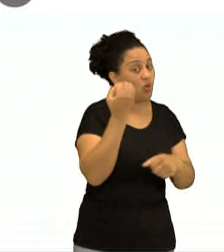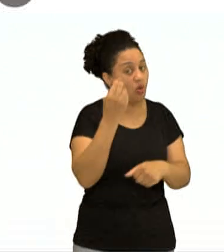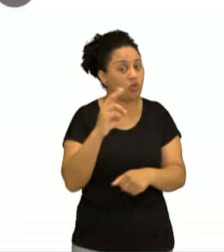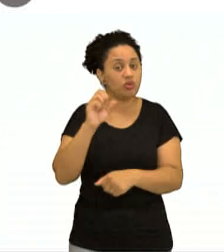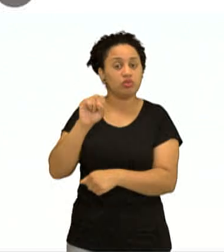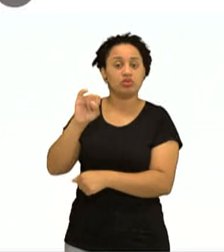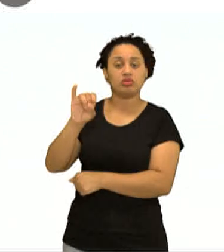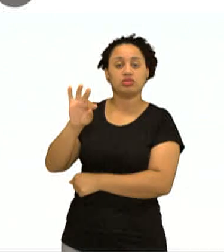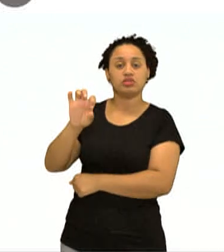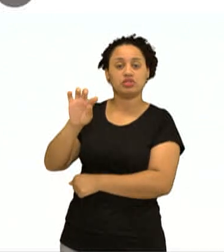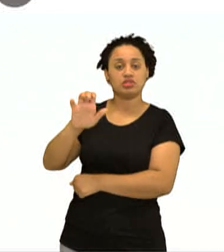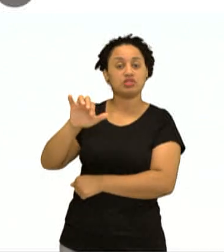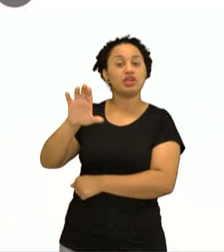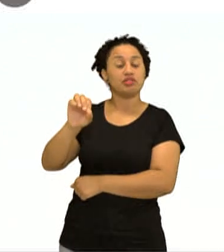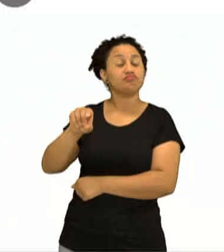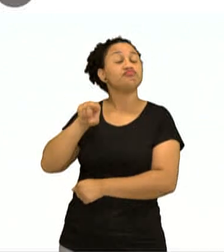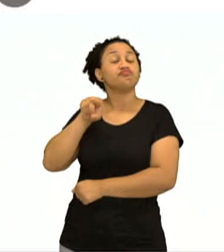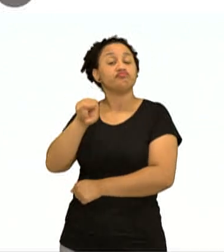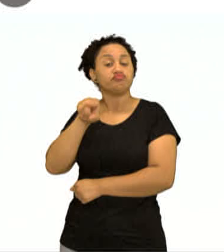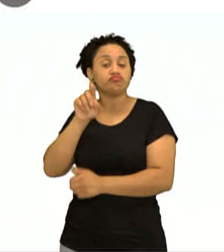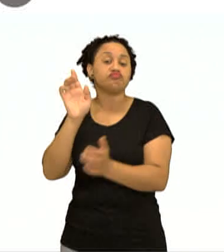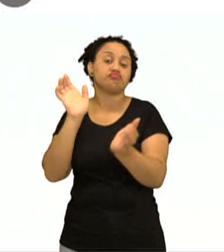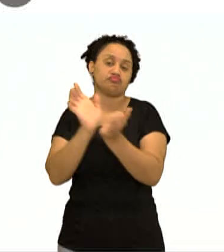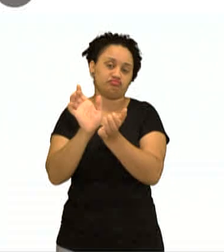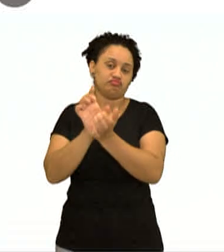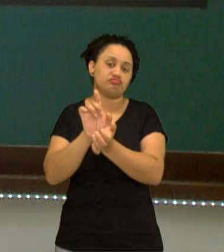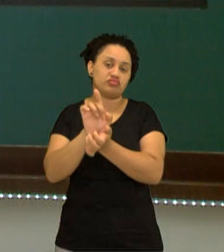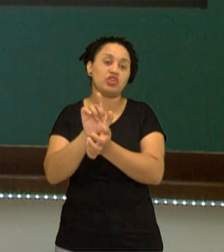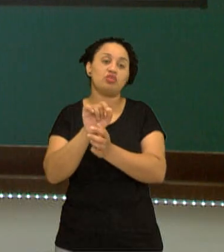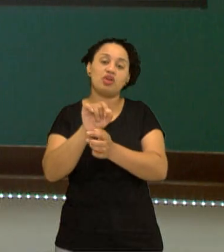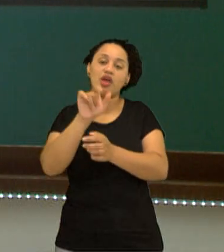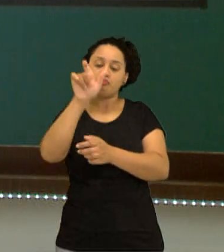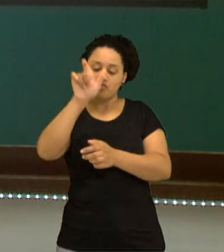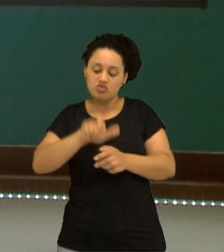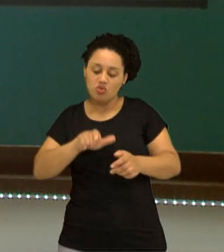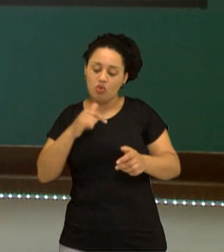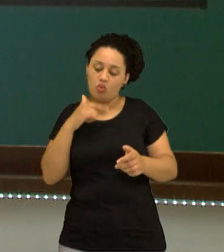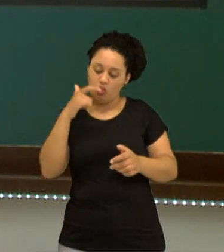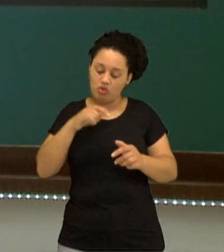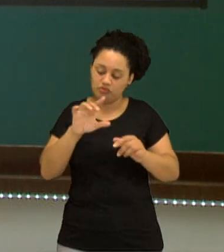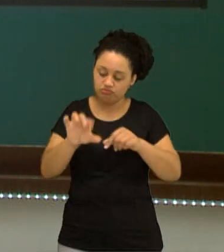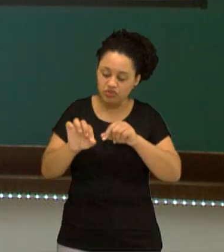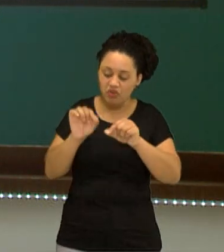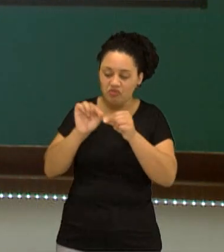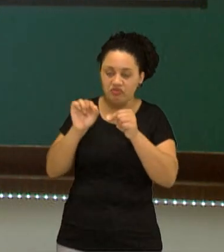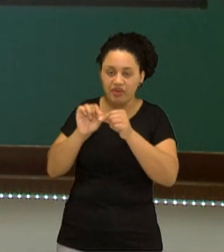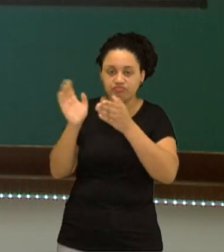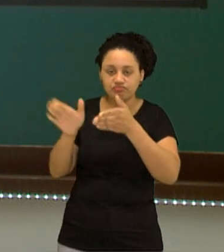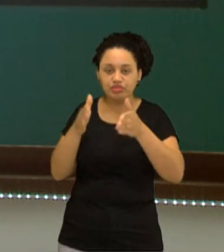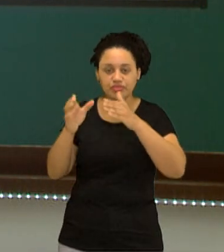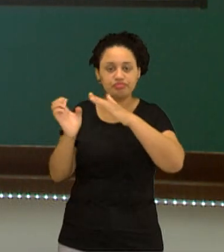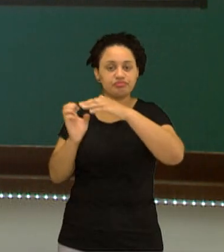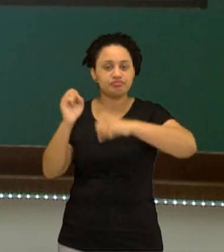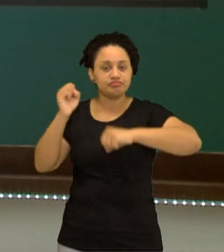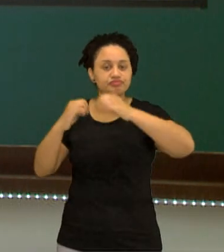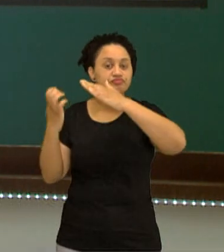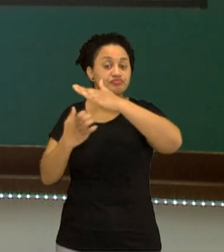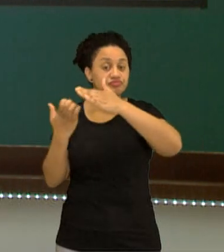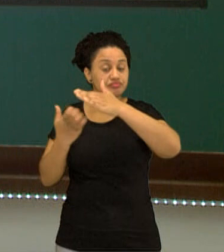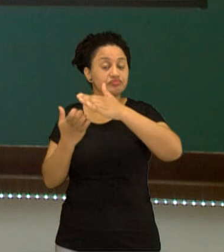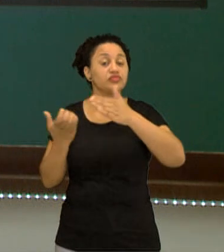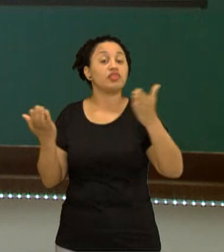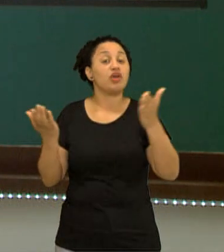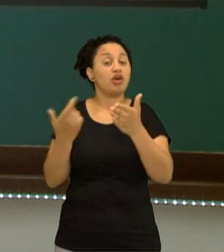sintéticos? São sintéticos. O homem produziu, o homem fabricou. Então, a partir de agora, nós